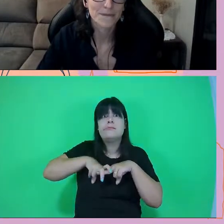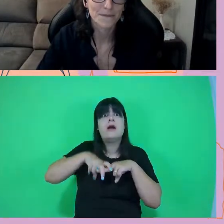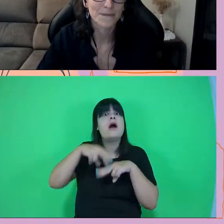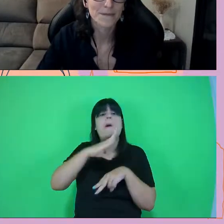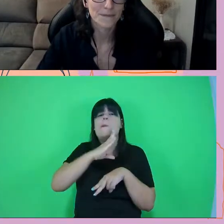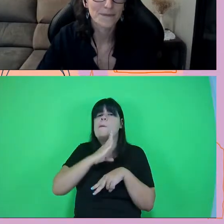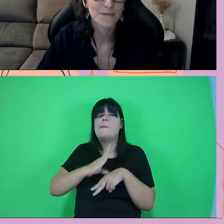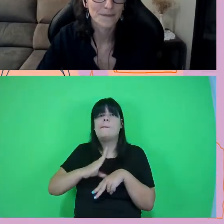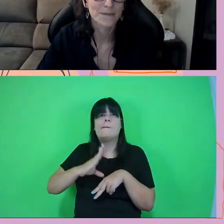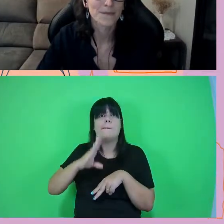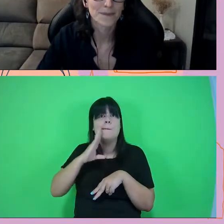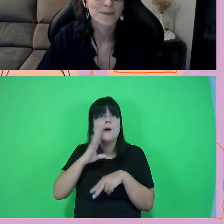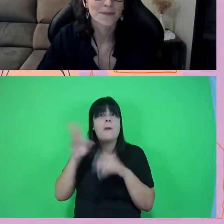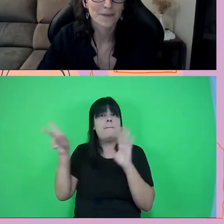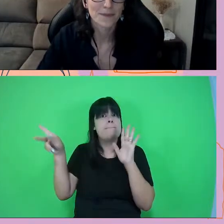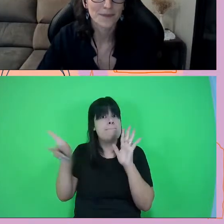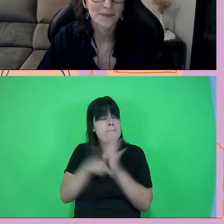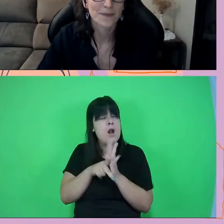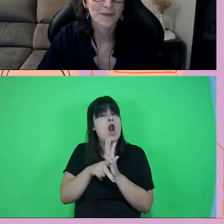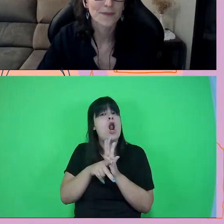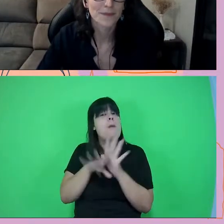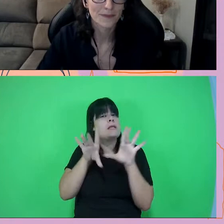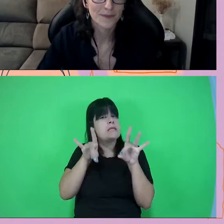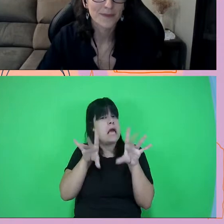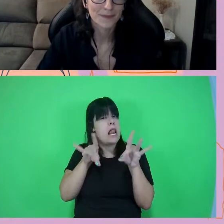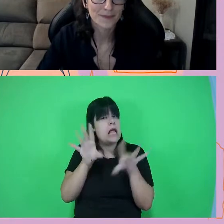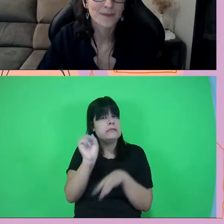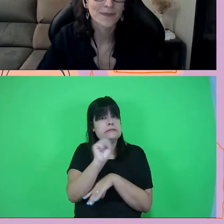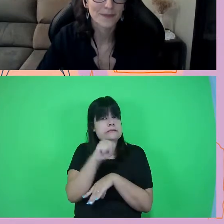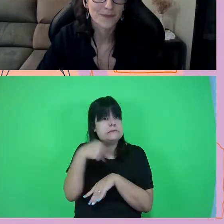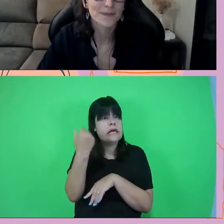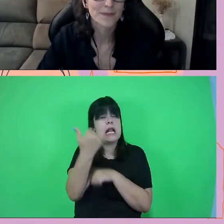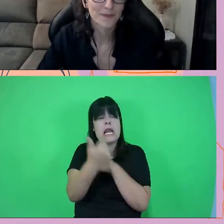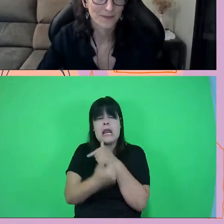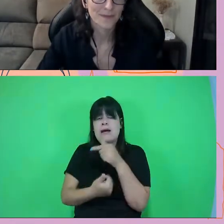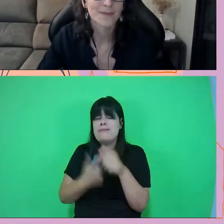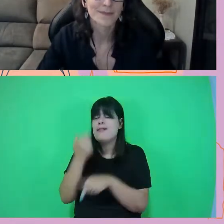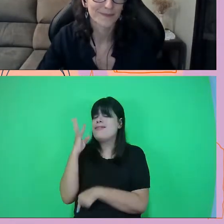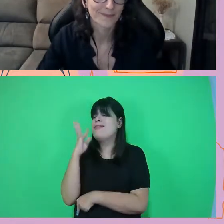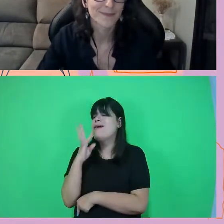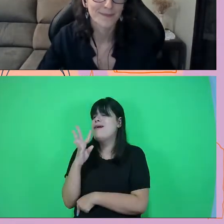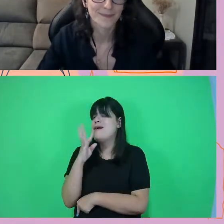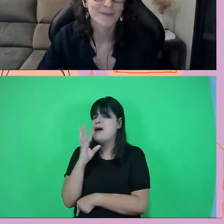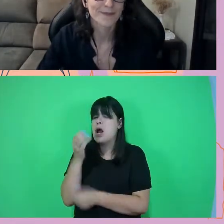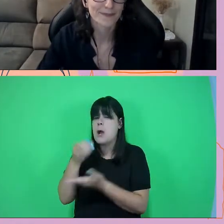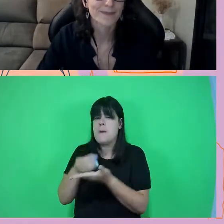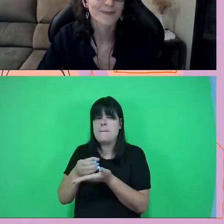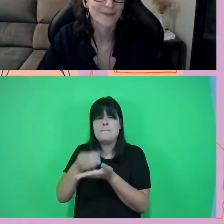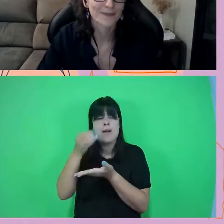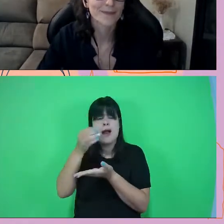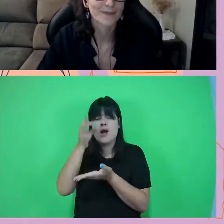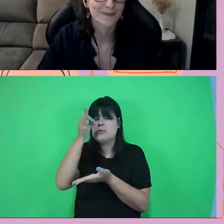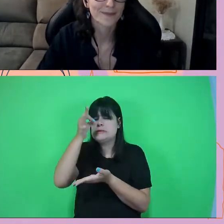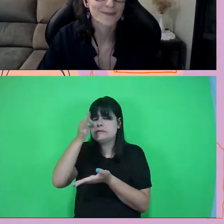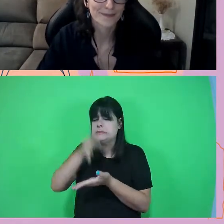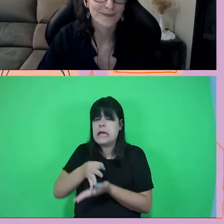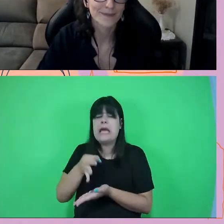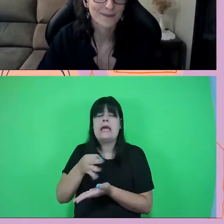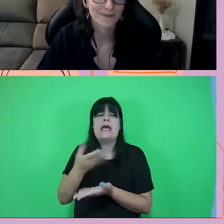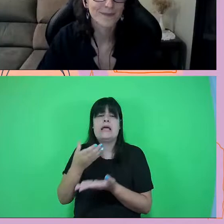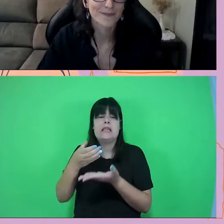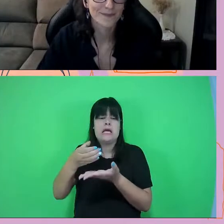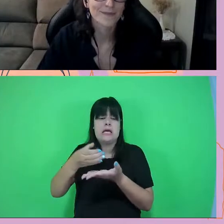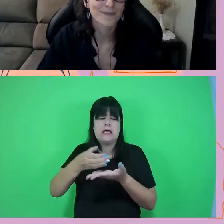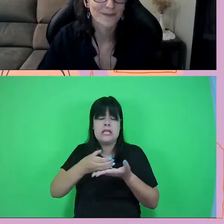lugar especializado em cerveja, que vai fazer um serviço legal, que vai me dar o copo certo, a cerveja na